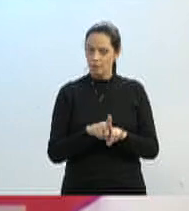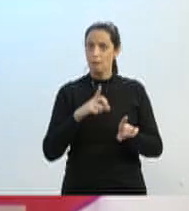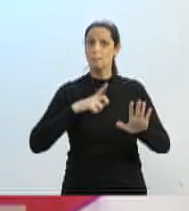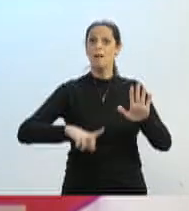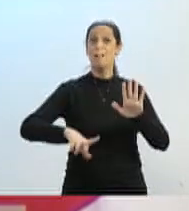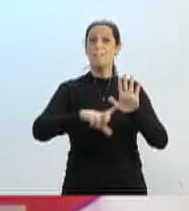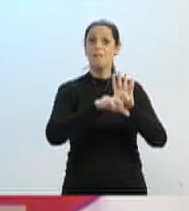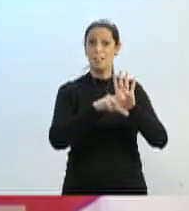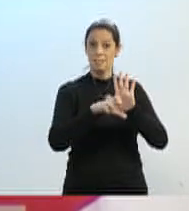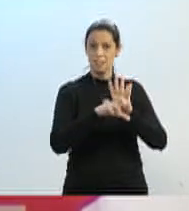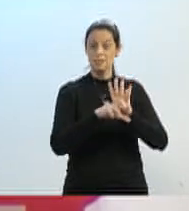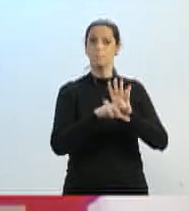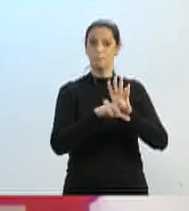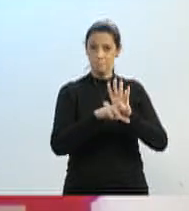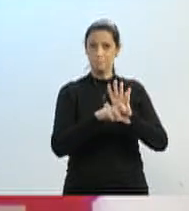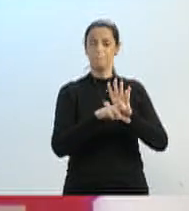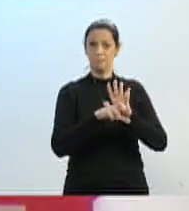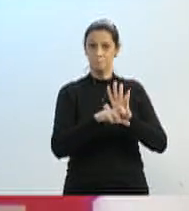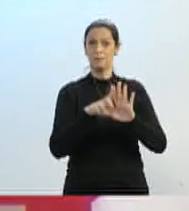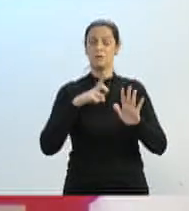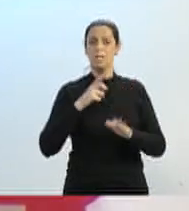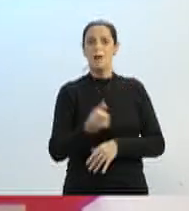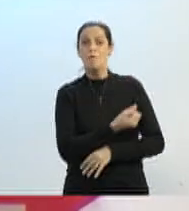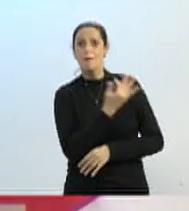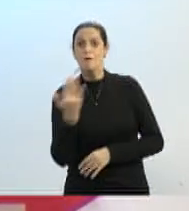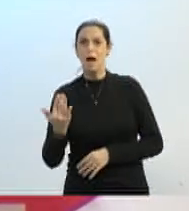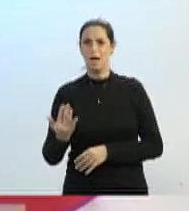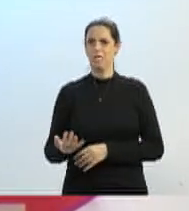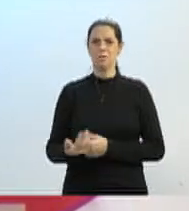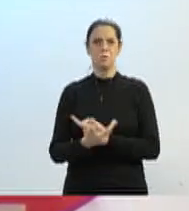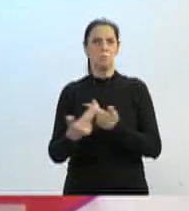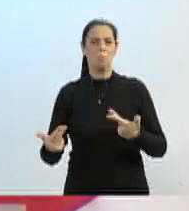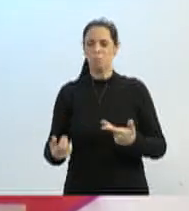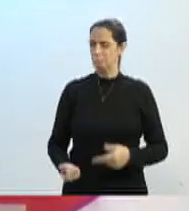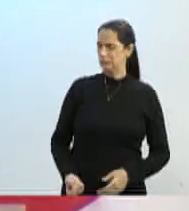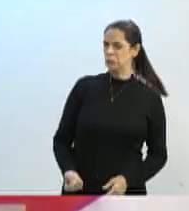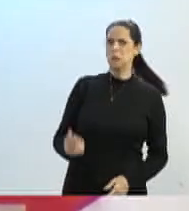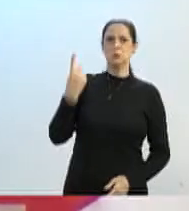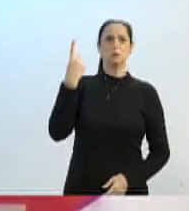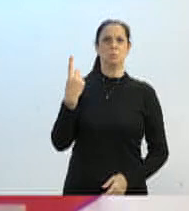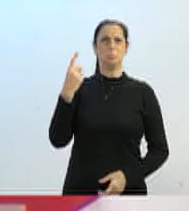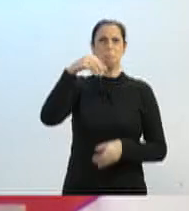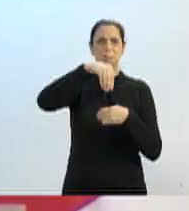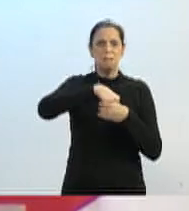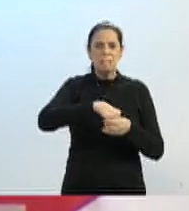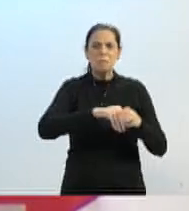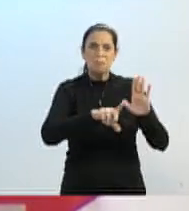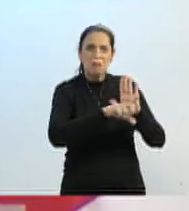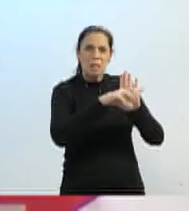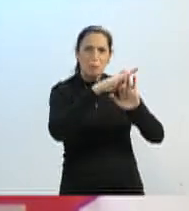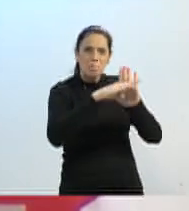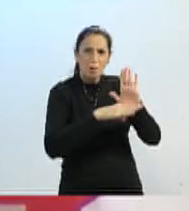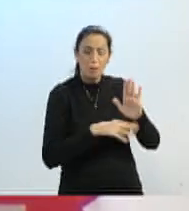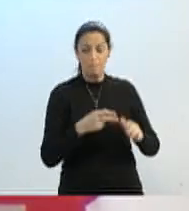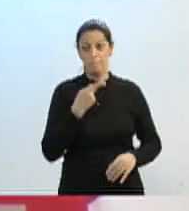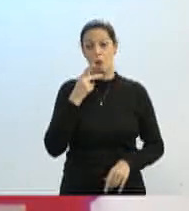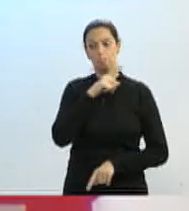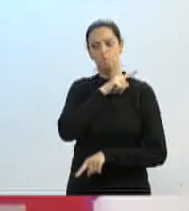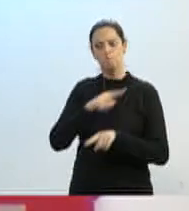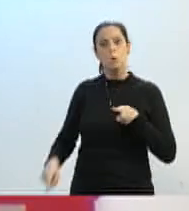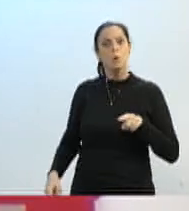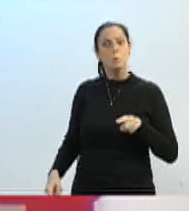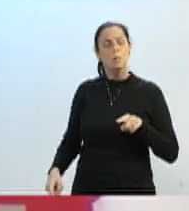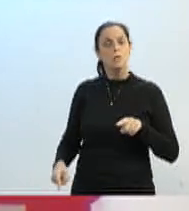de Nuremberg. Dentre os diversos absurdos descritos nessa lei, um deles dizia: fica proibido